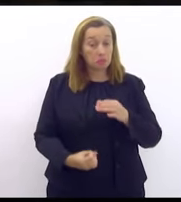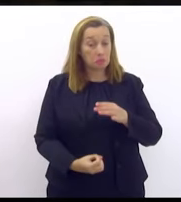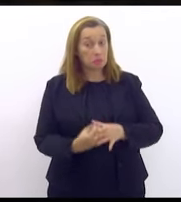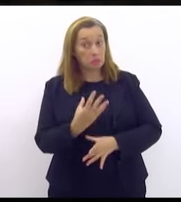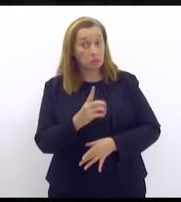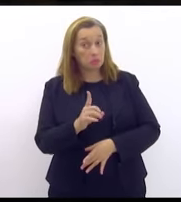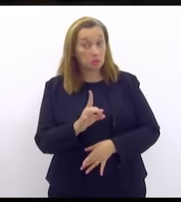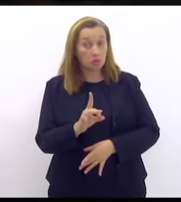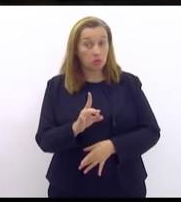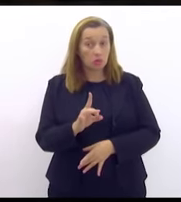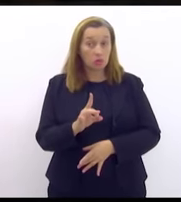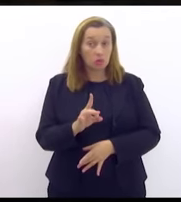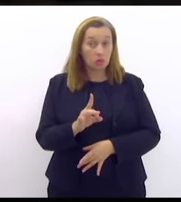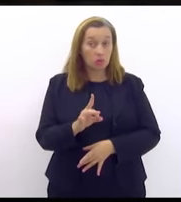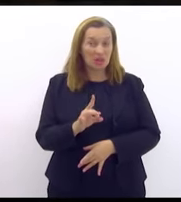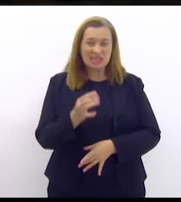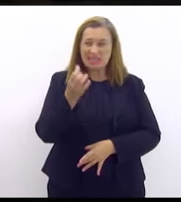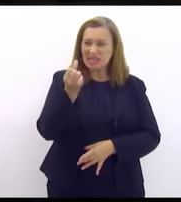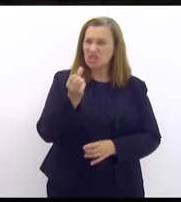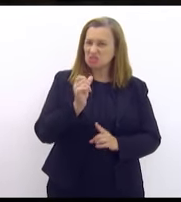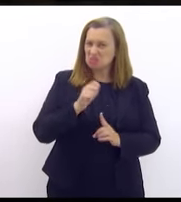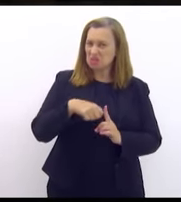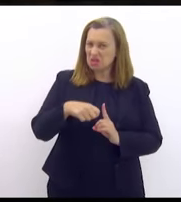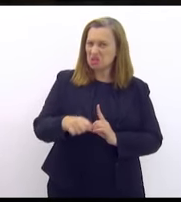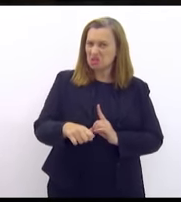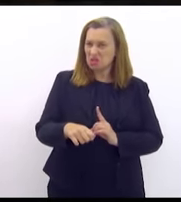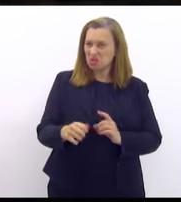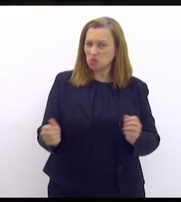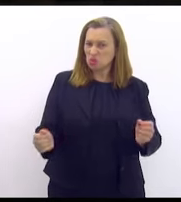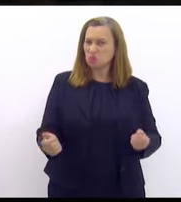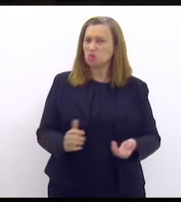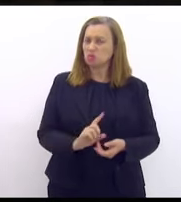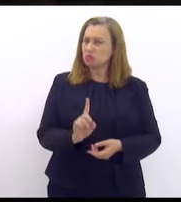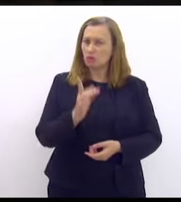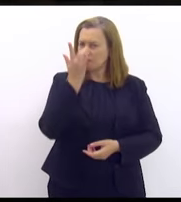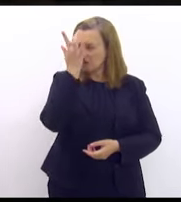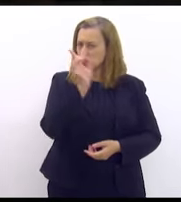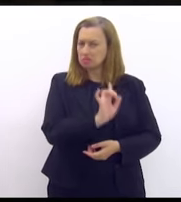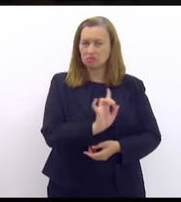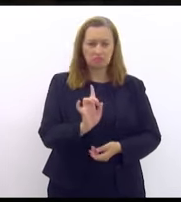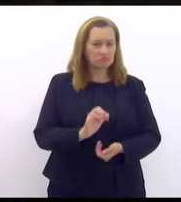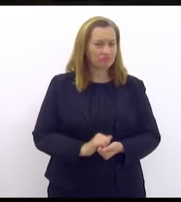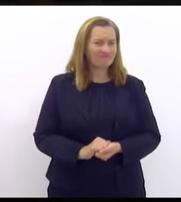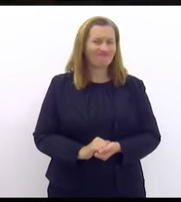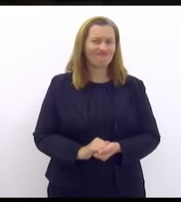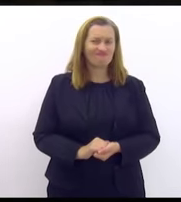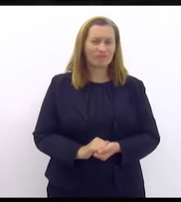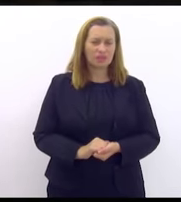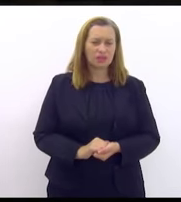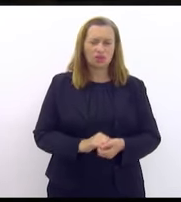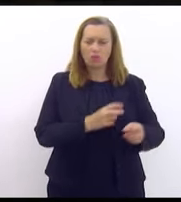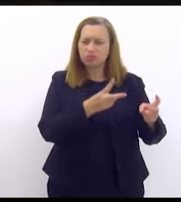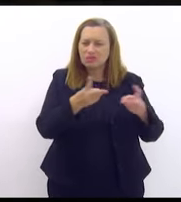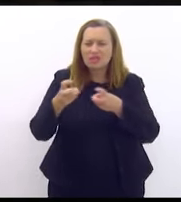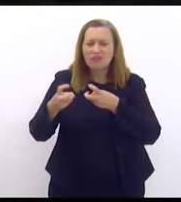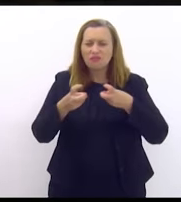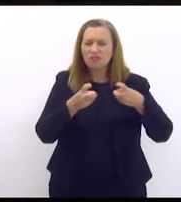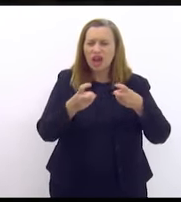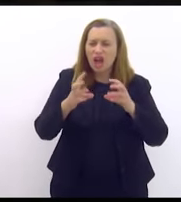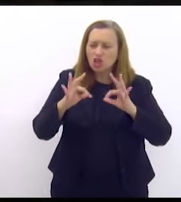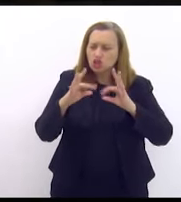não mais do que em 6 meses. Não é fácil. Linkar as missões,